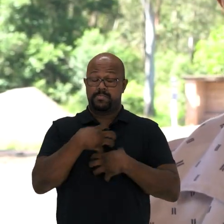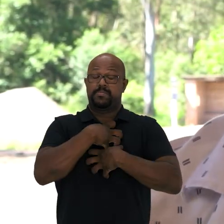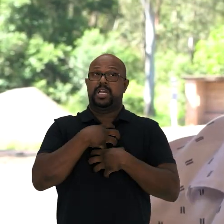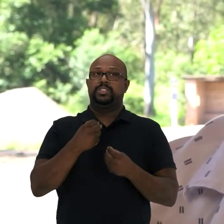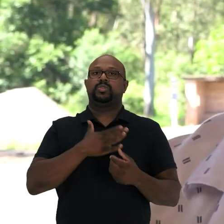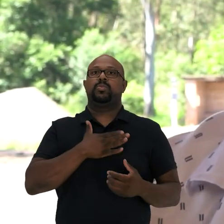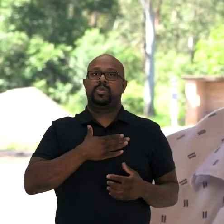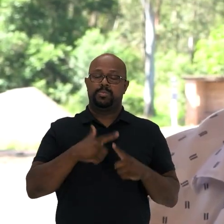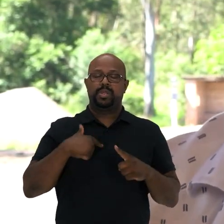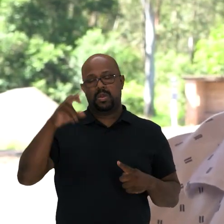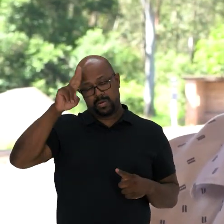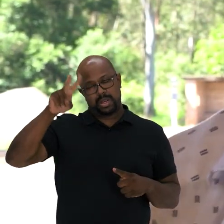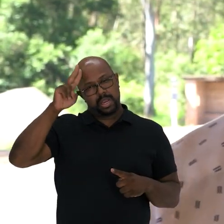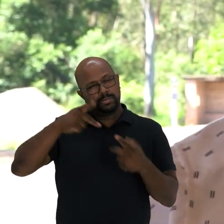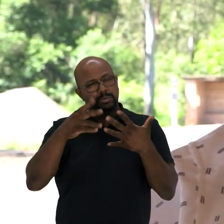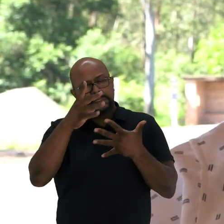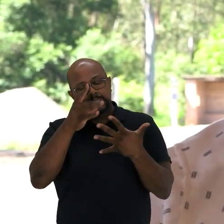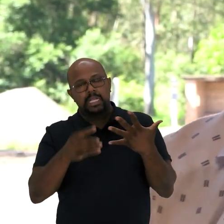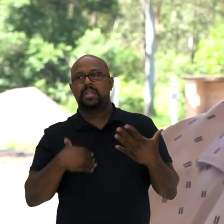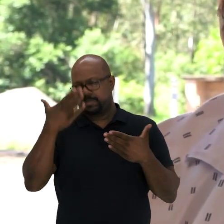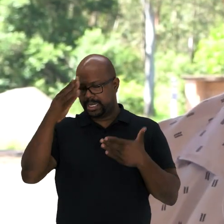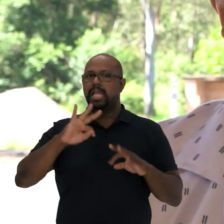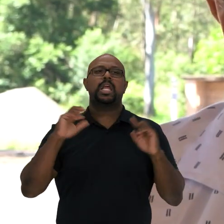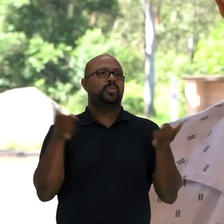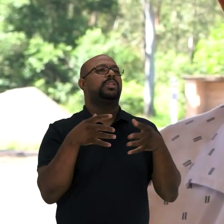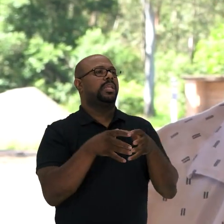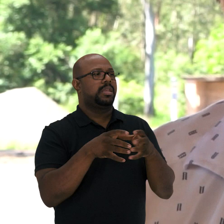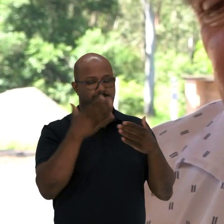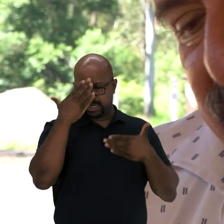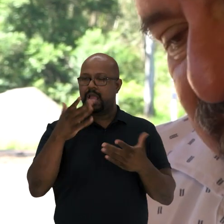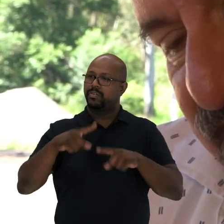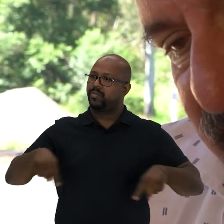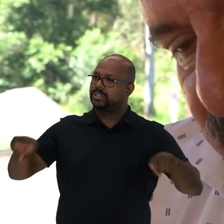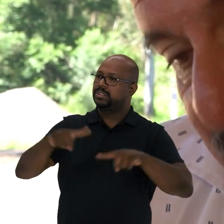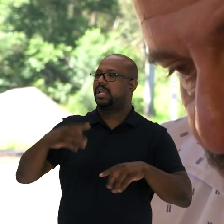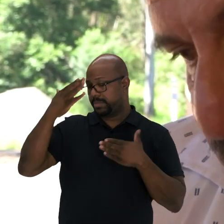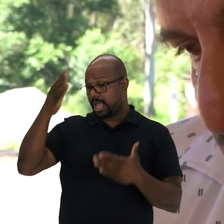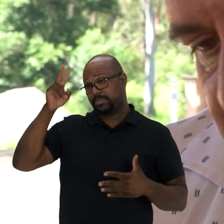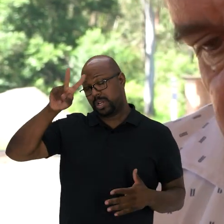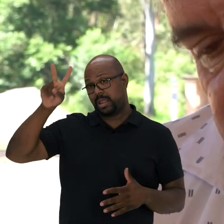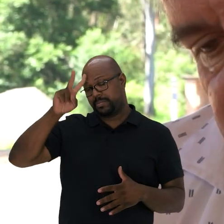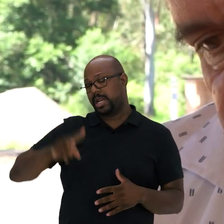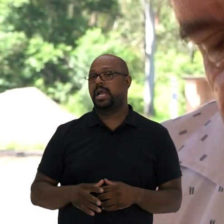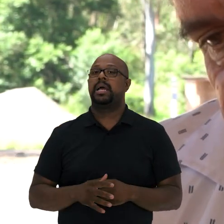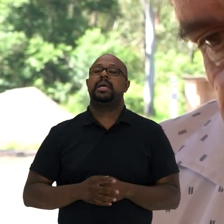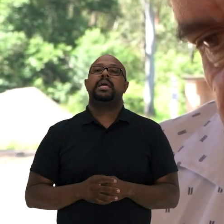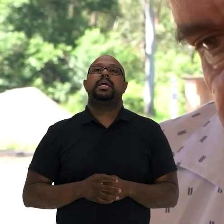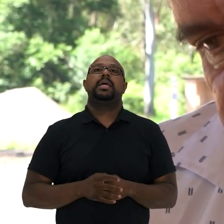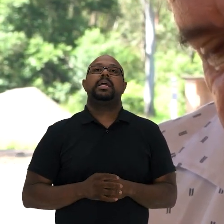que mexe comigo, porque eu lembro assim com detalhes, sabe? Então, obrigado a toda a equipe, obrigado a vocês e obrigado por lembrar.